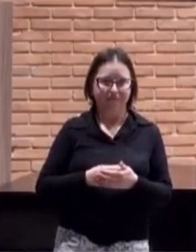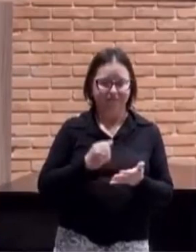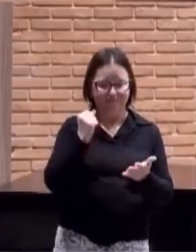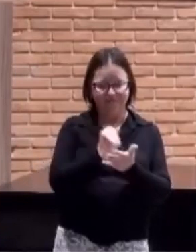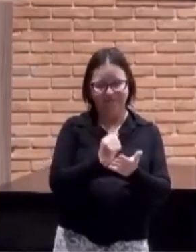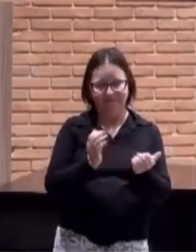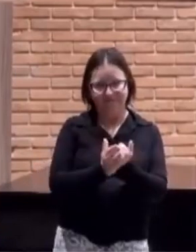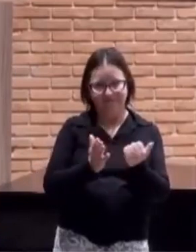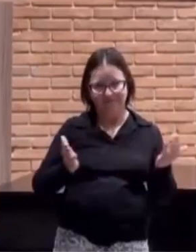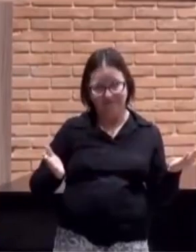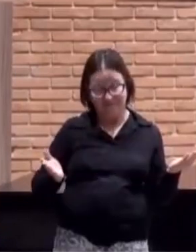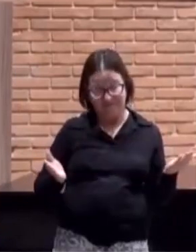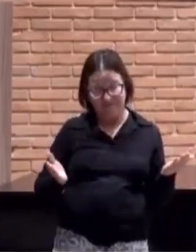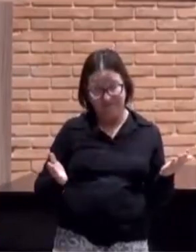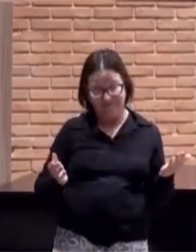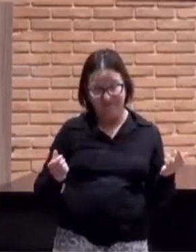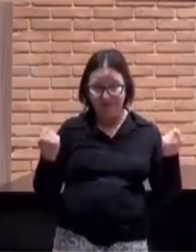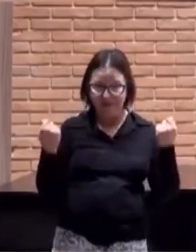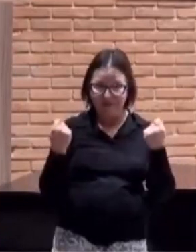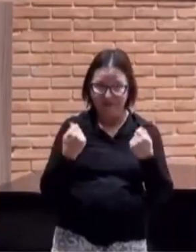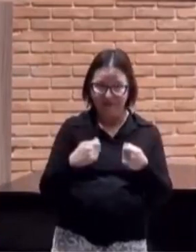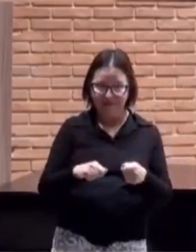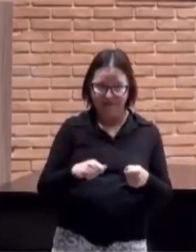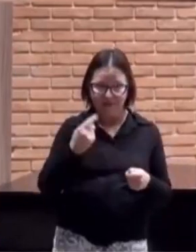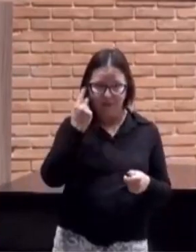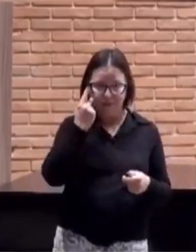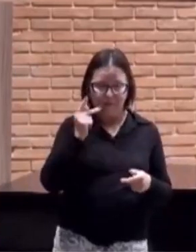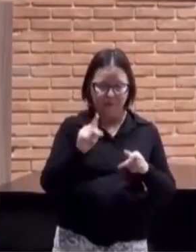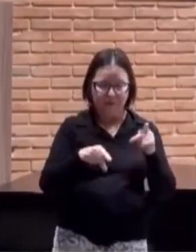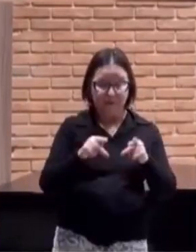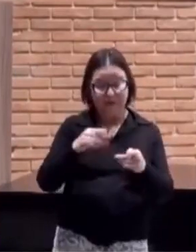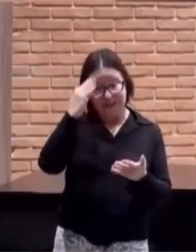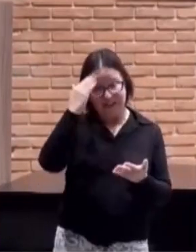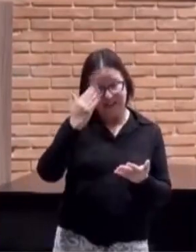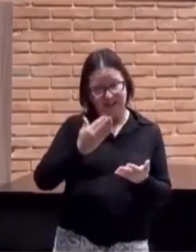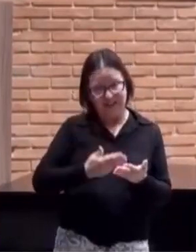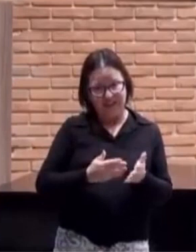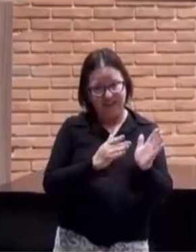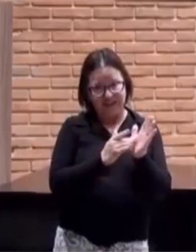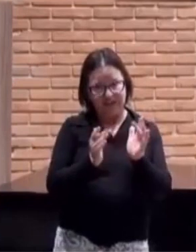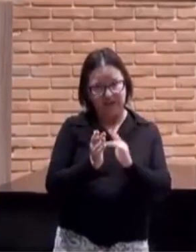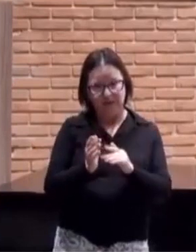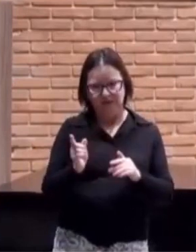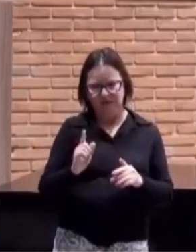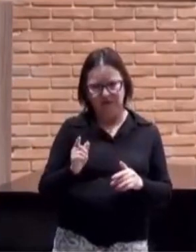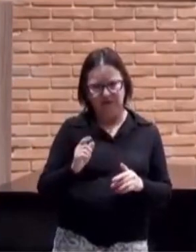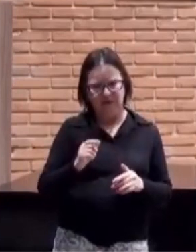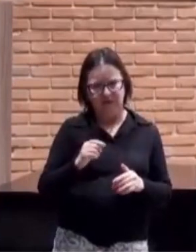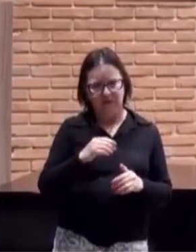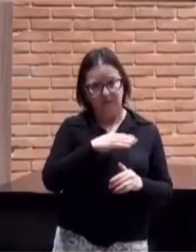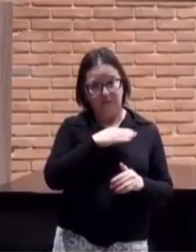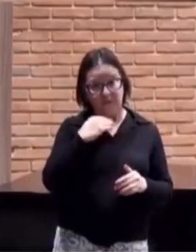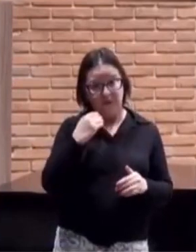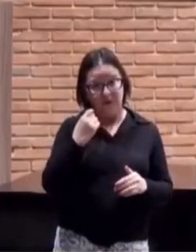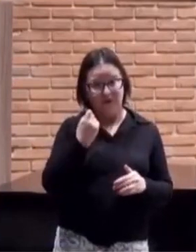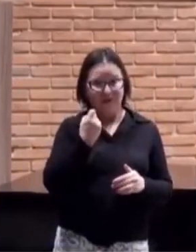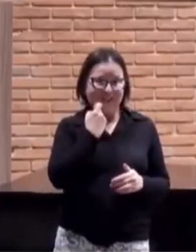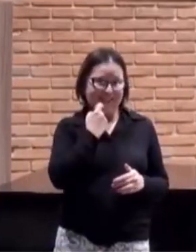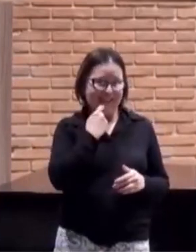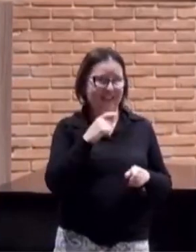Isso possivelmente, para aqueles que creem que Jesus não morreu na sexta-feira, mas sim na